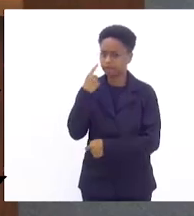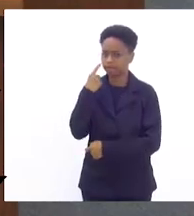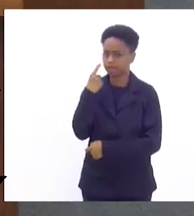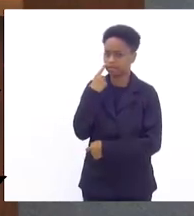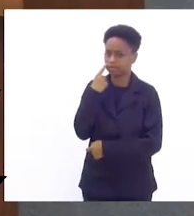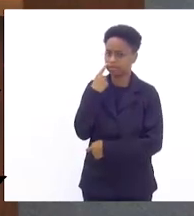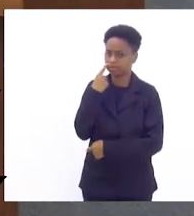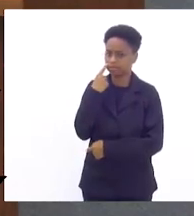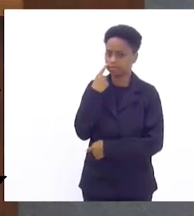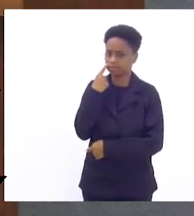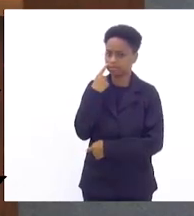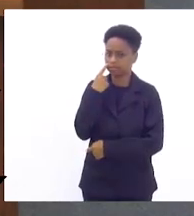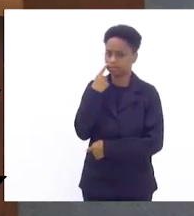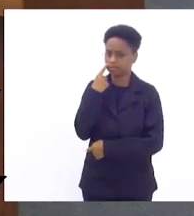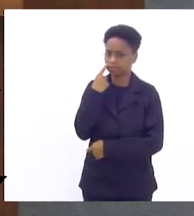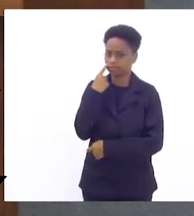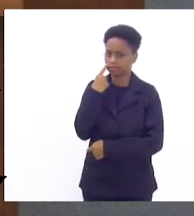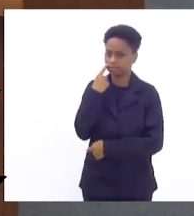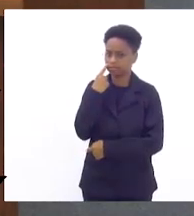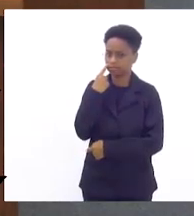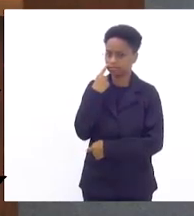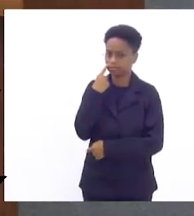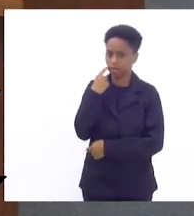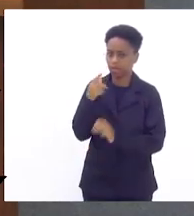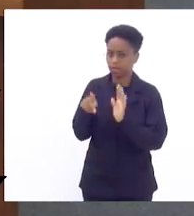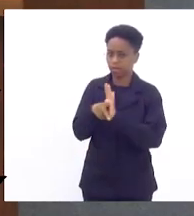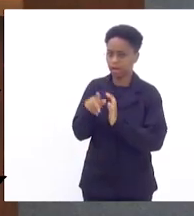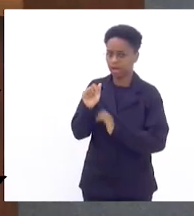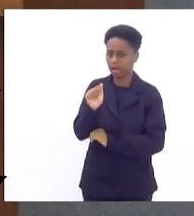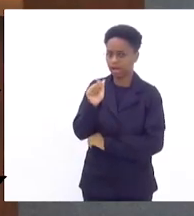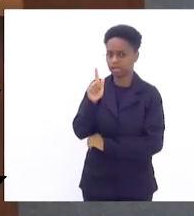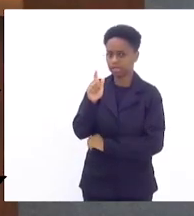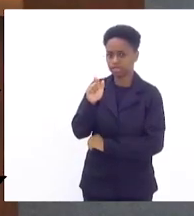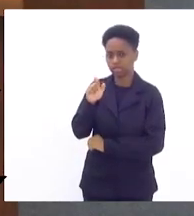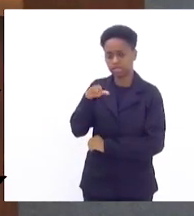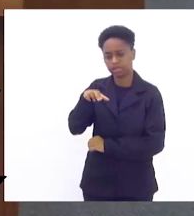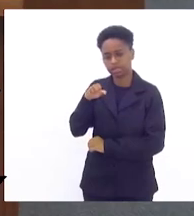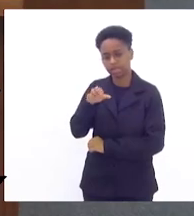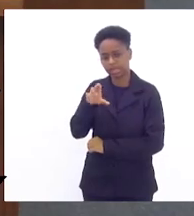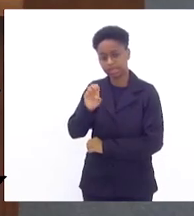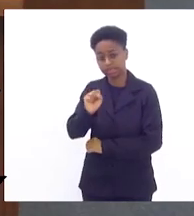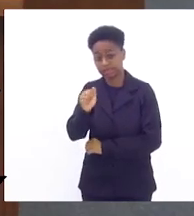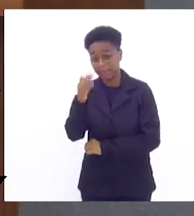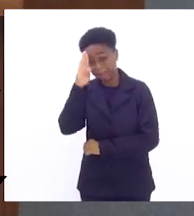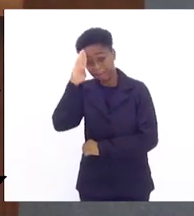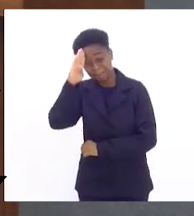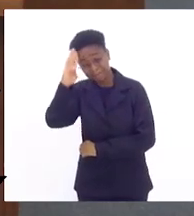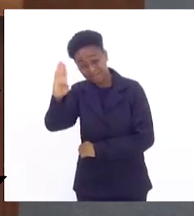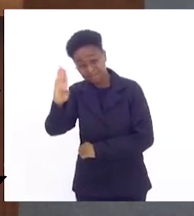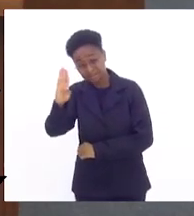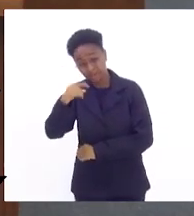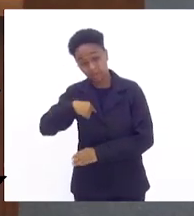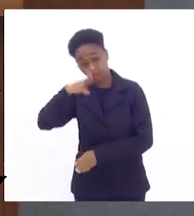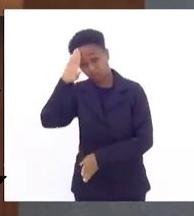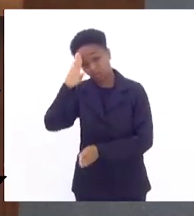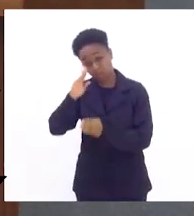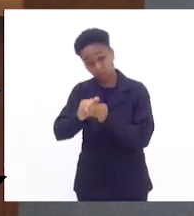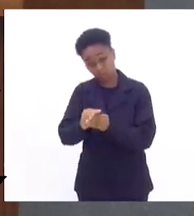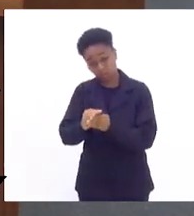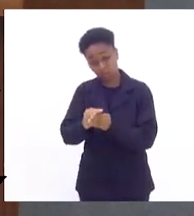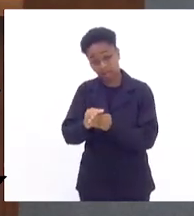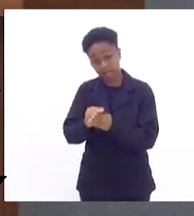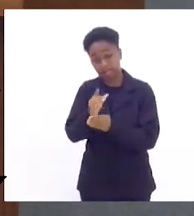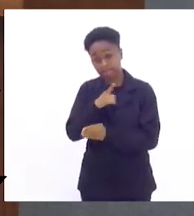averiguadas pela Agenersa, principalmente, que, no meu entendimento, está dando uma